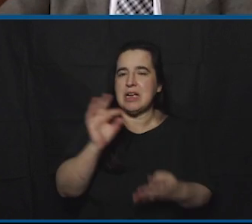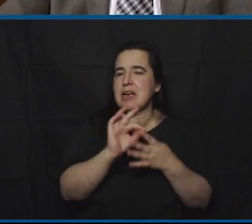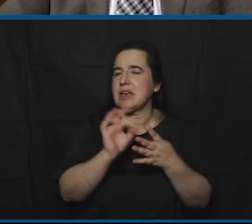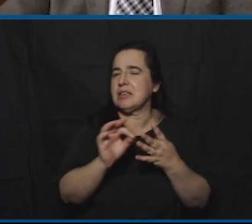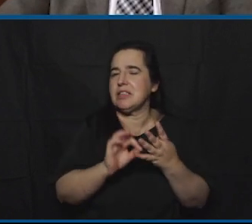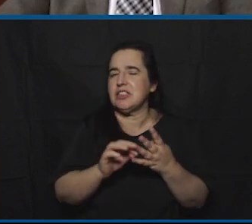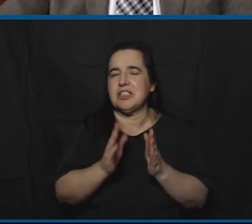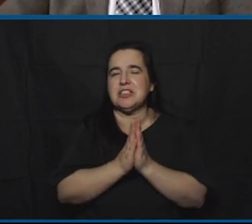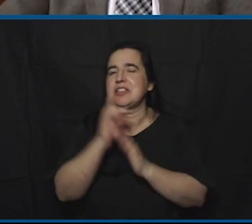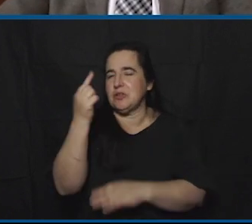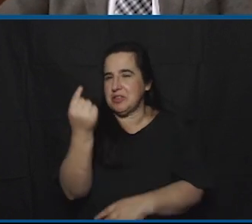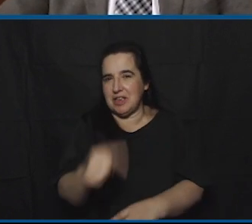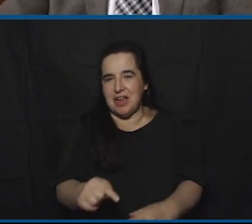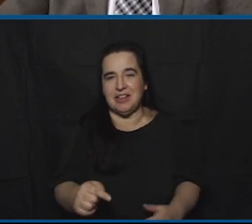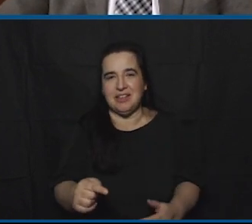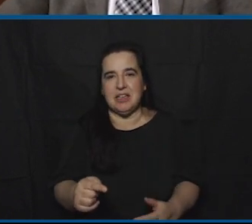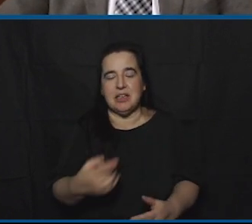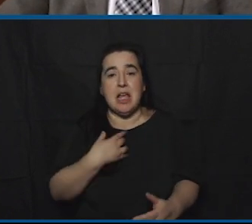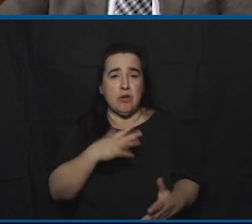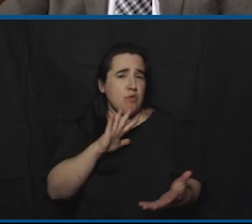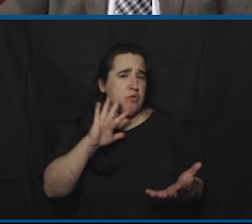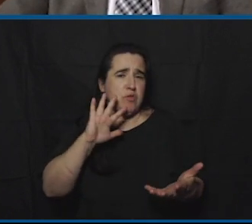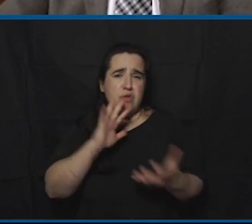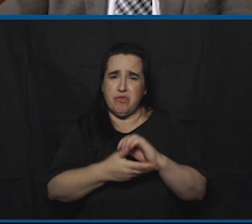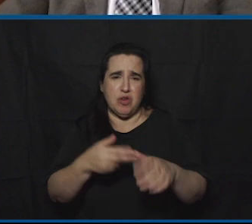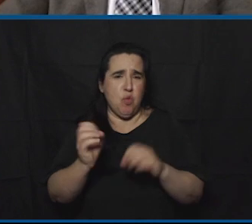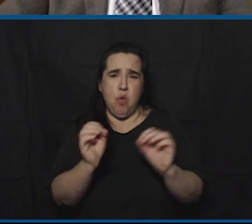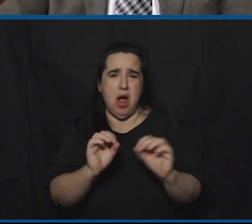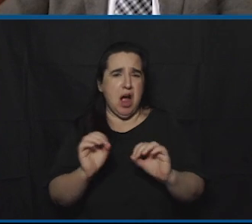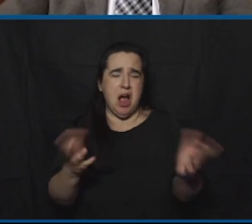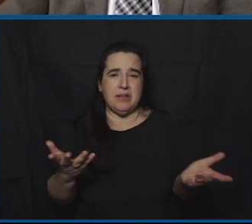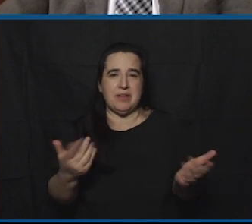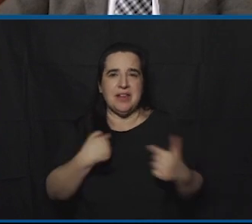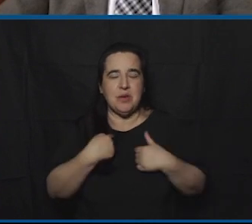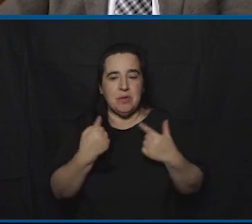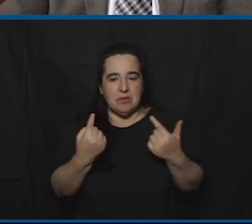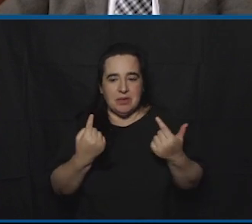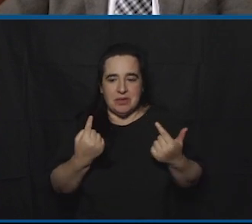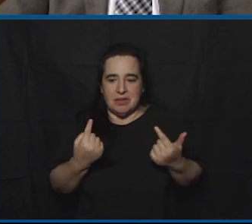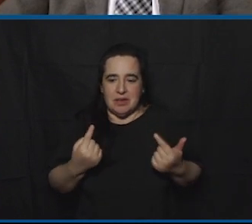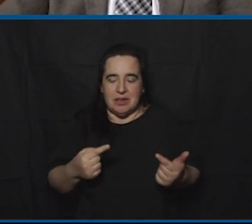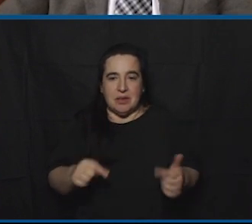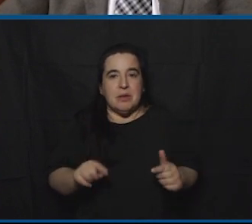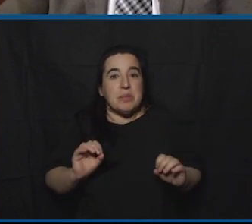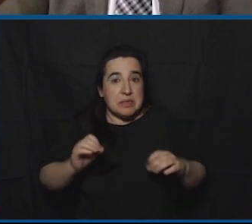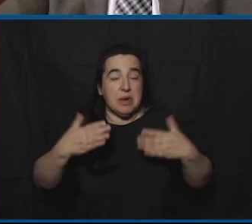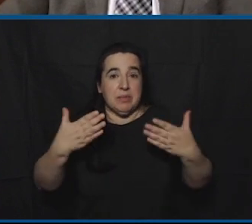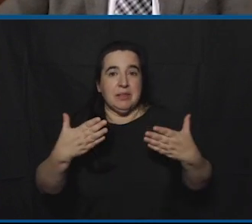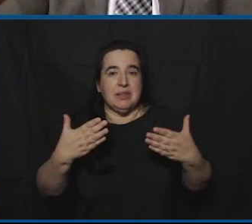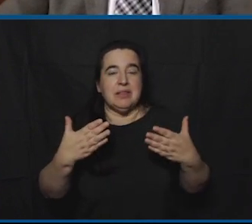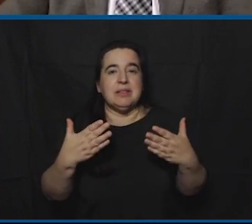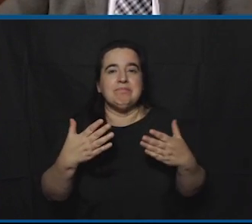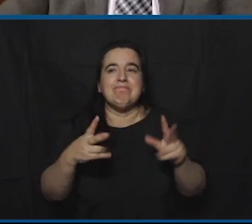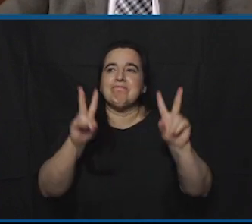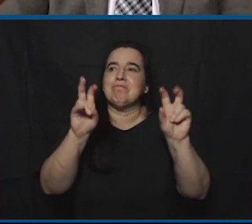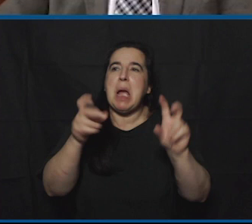estas características divinas e é inconfundível nesse aspecto. Eu detenho-me agora principalmente na